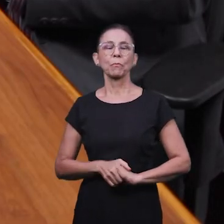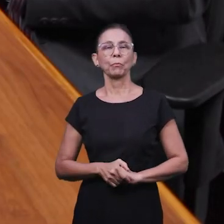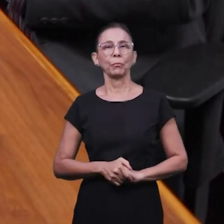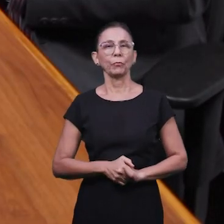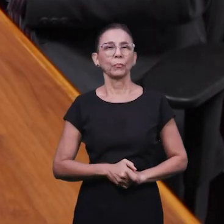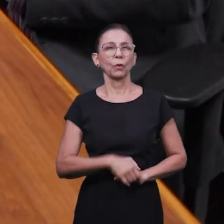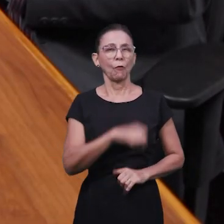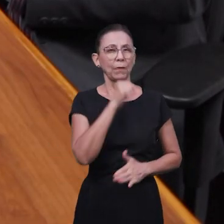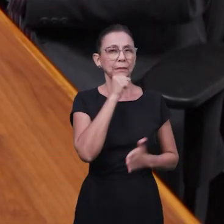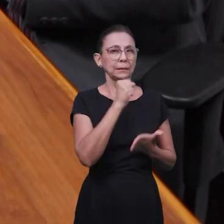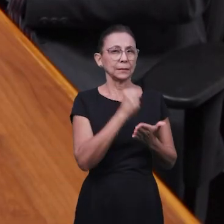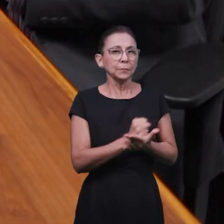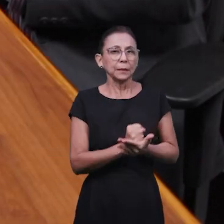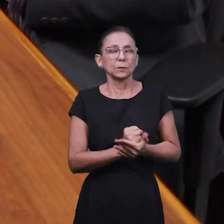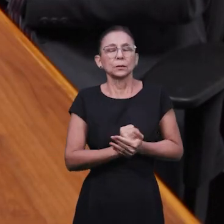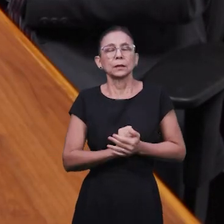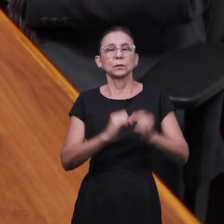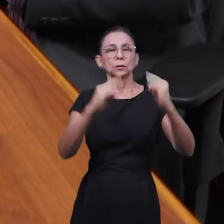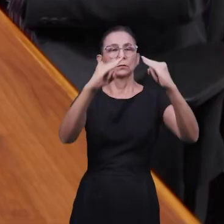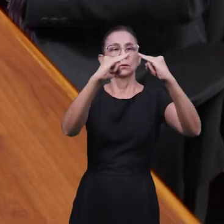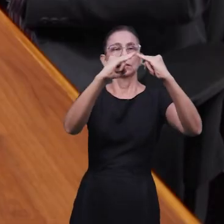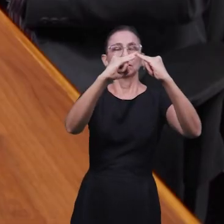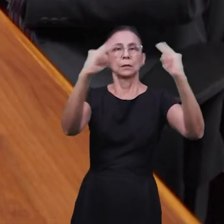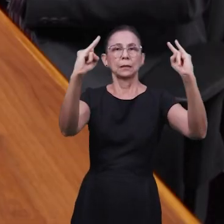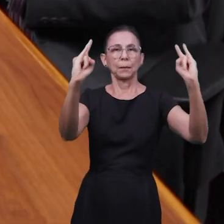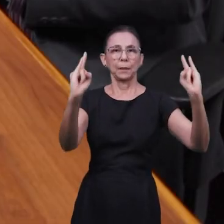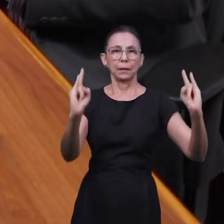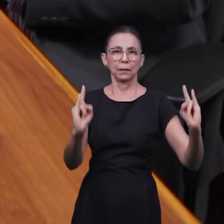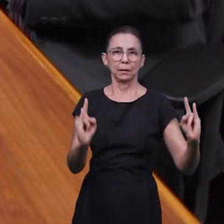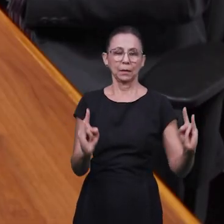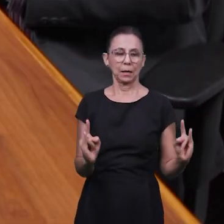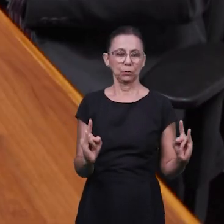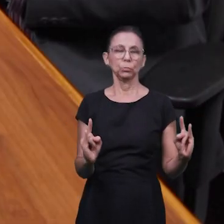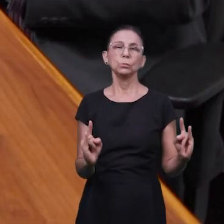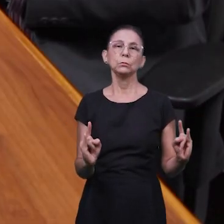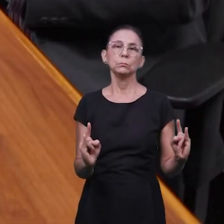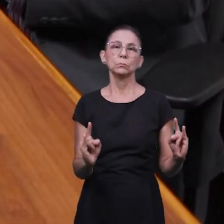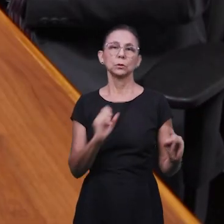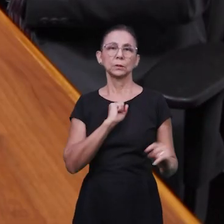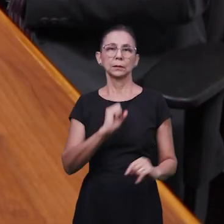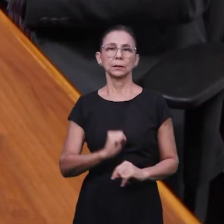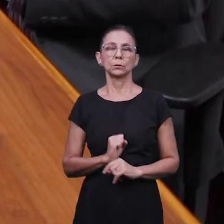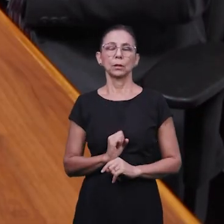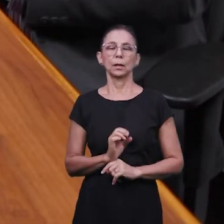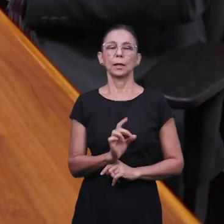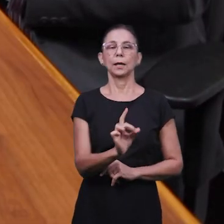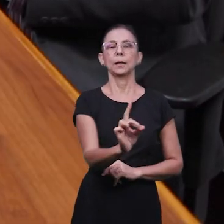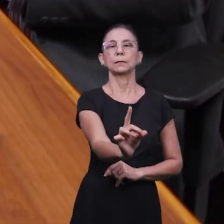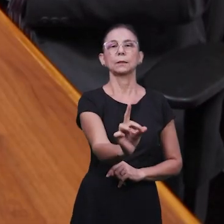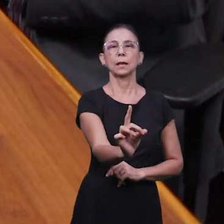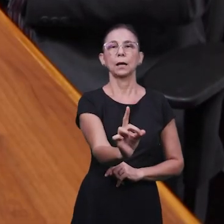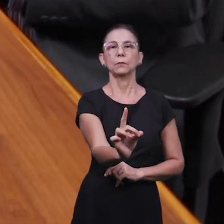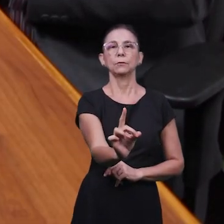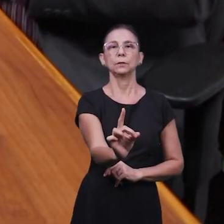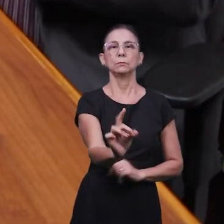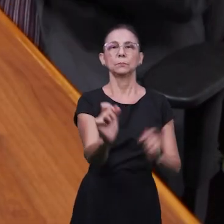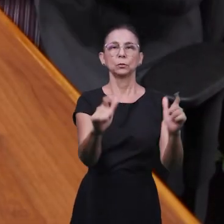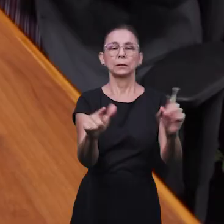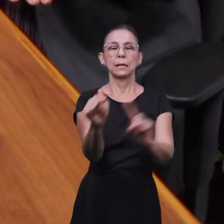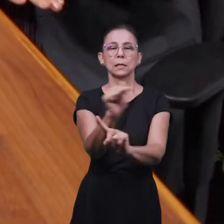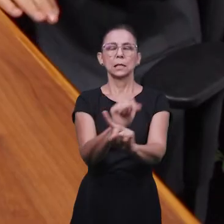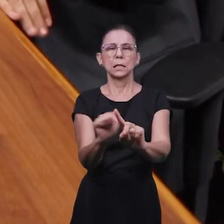ali no santo dos santos, que era o sumo sacerdote. Os sacerdotes entravam no santo. No lugar santo. No lugar